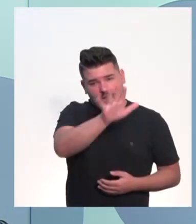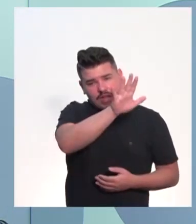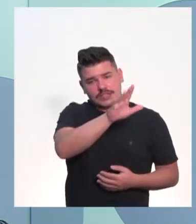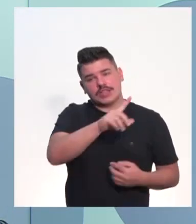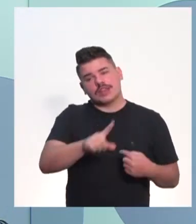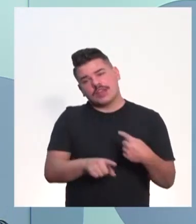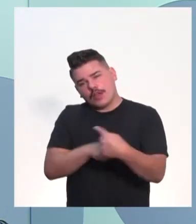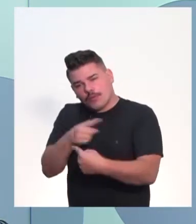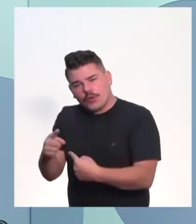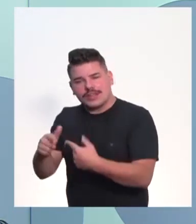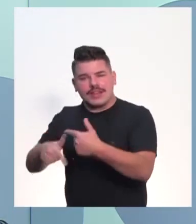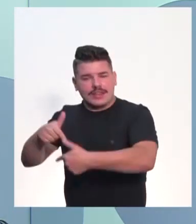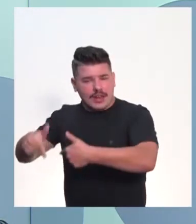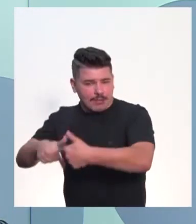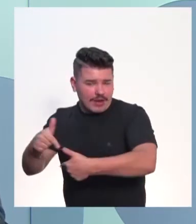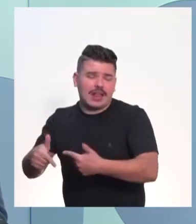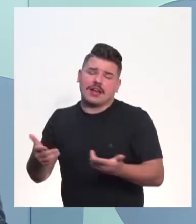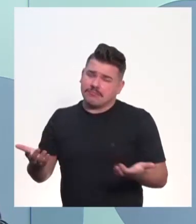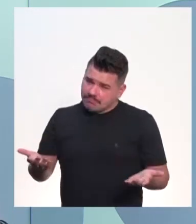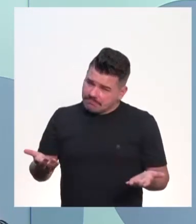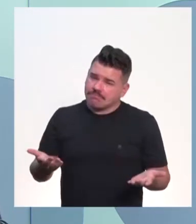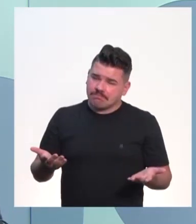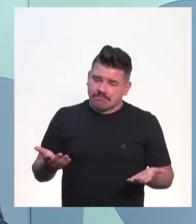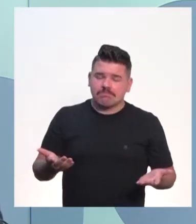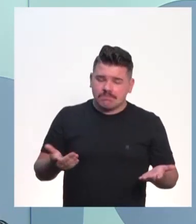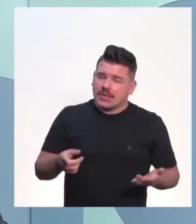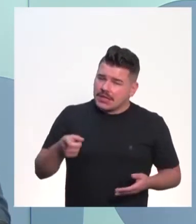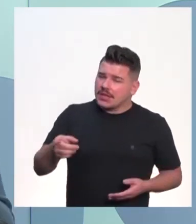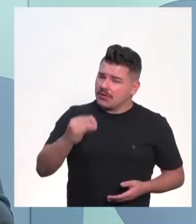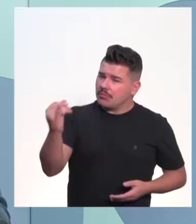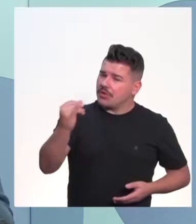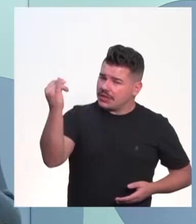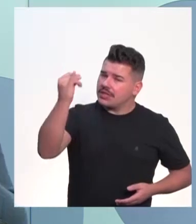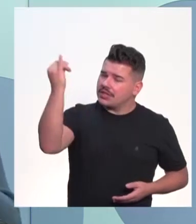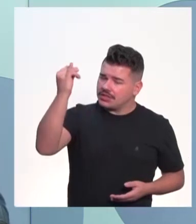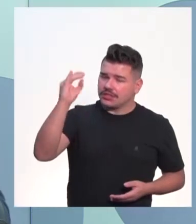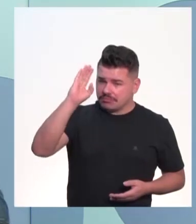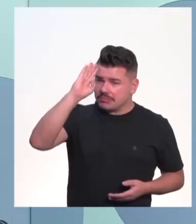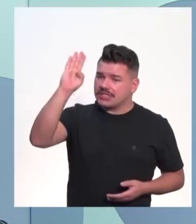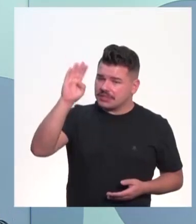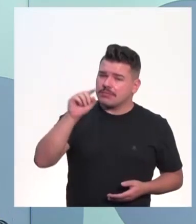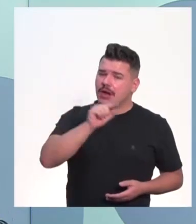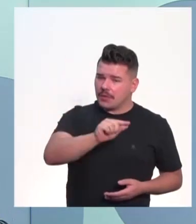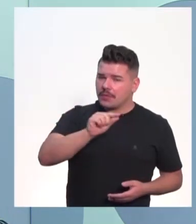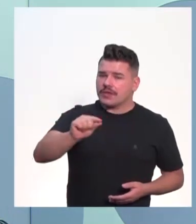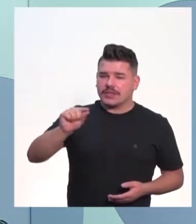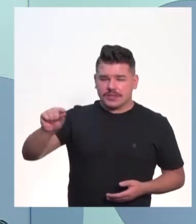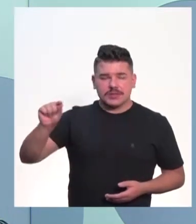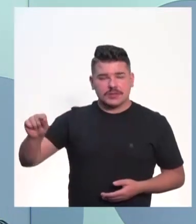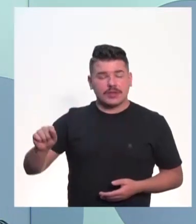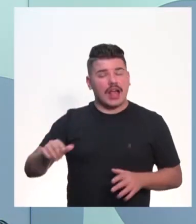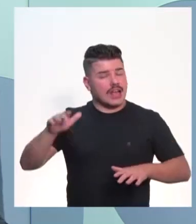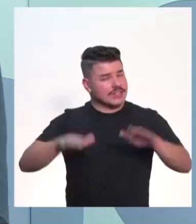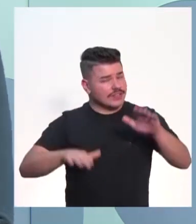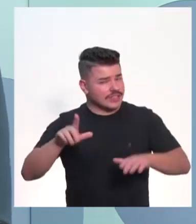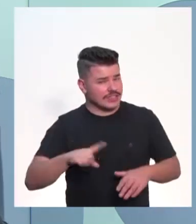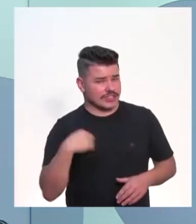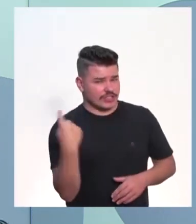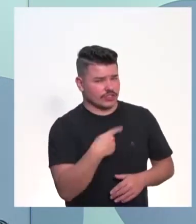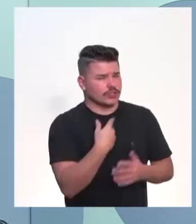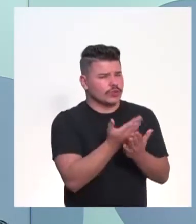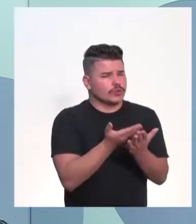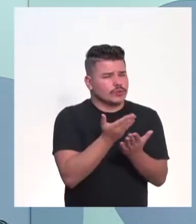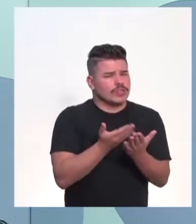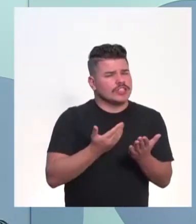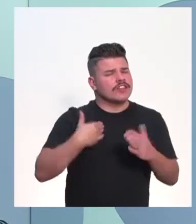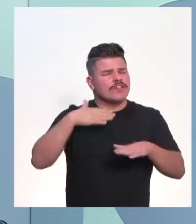Tudo isso é bastante pertinente e a gente vai falar um pouquinho sobre quando a gente estuda, o que a gente faz?